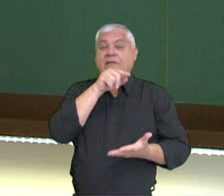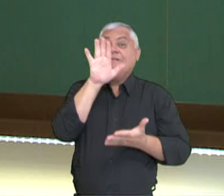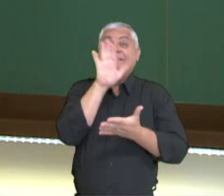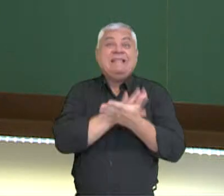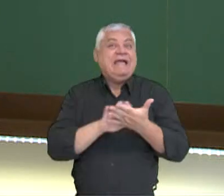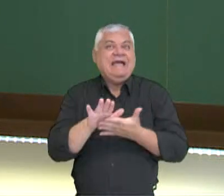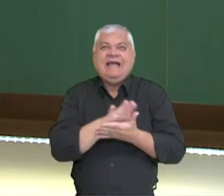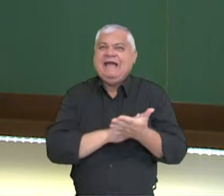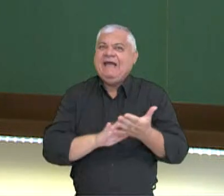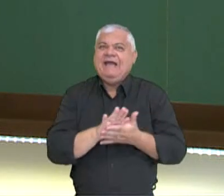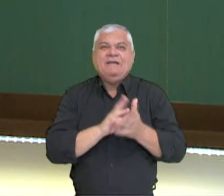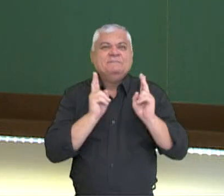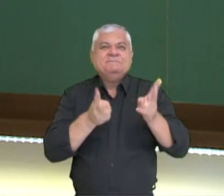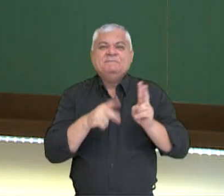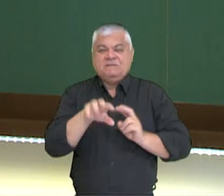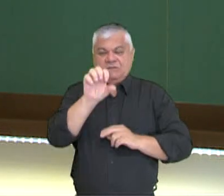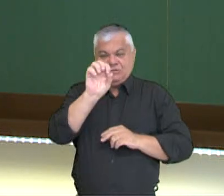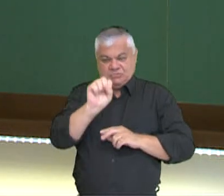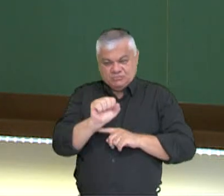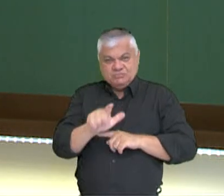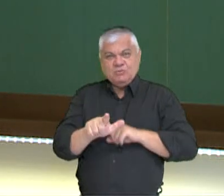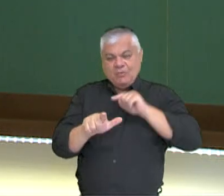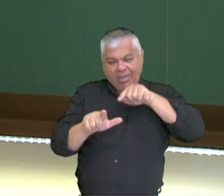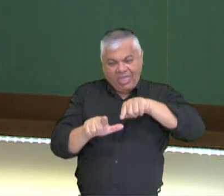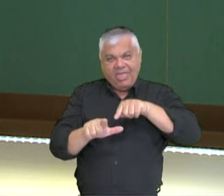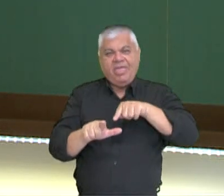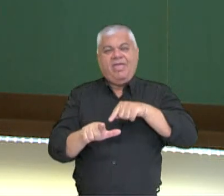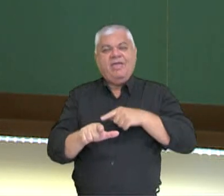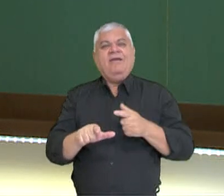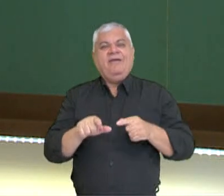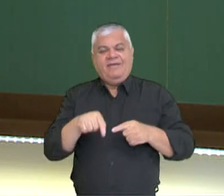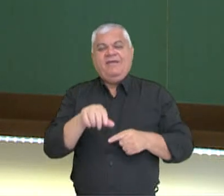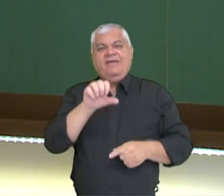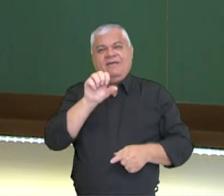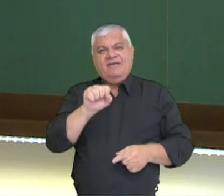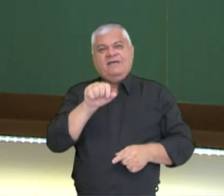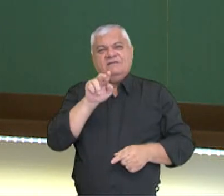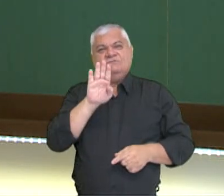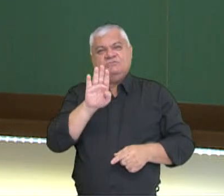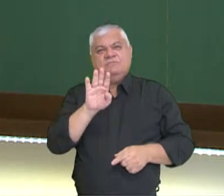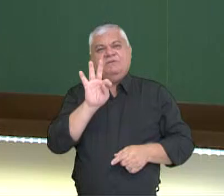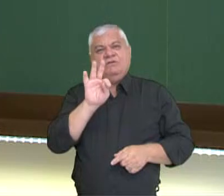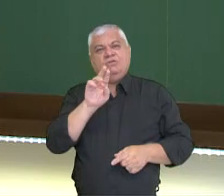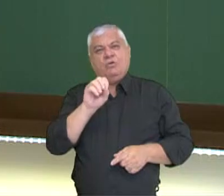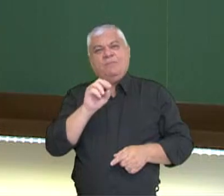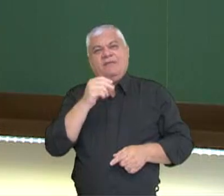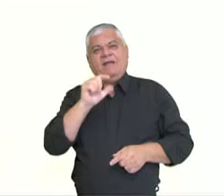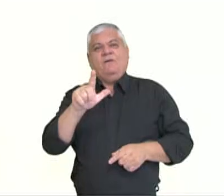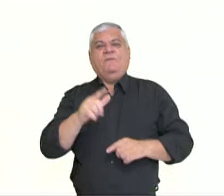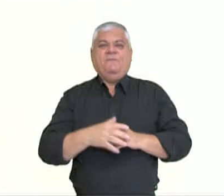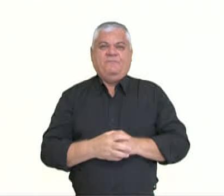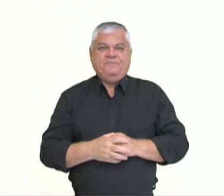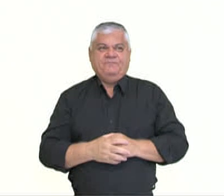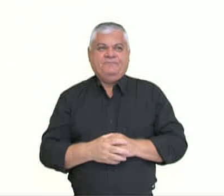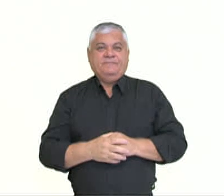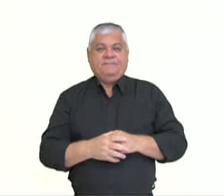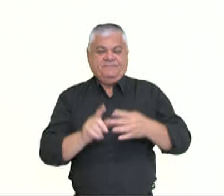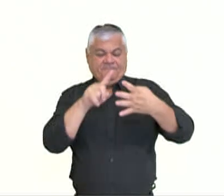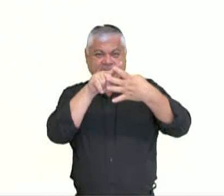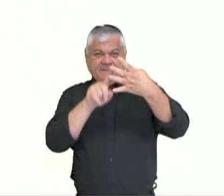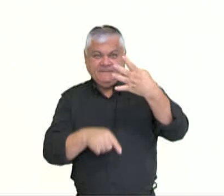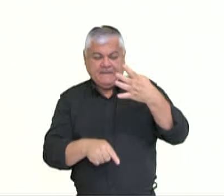porção sul do Brasil, tá? A região sul do Brasil está caracterizada pelo clima subtropical. Então as